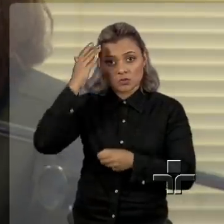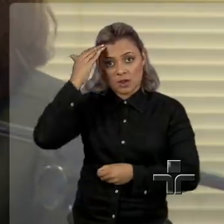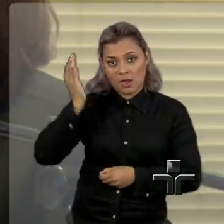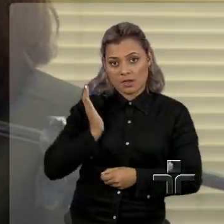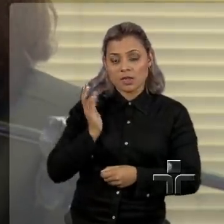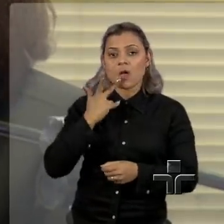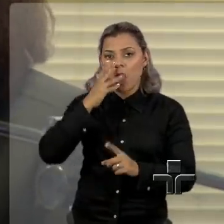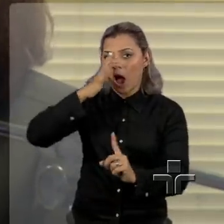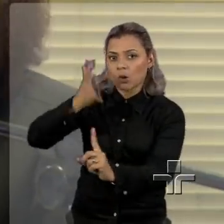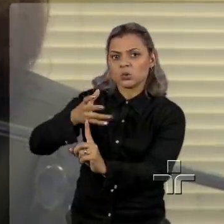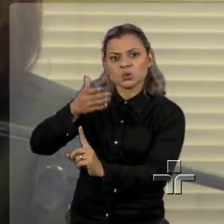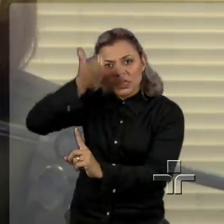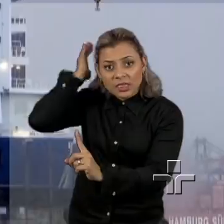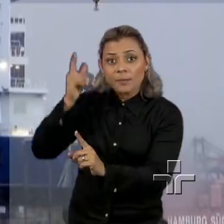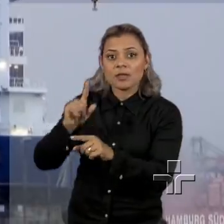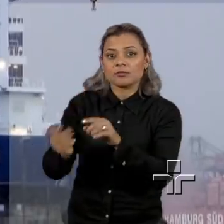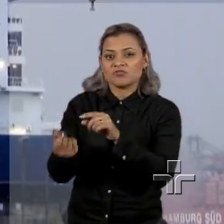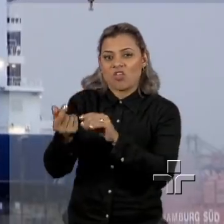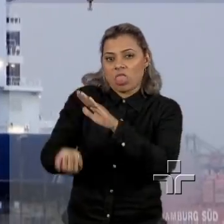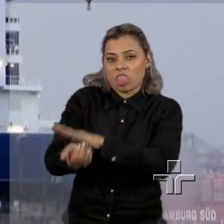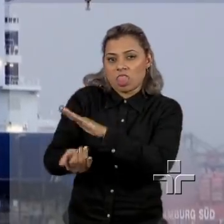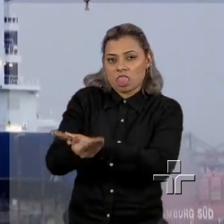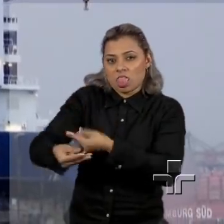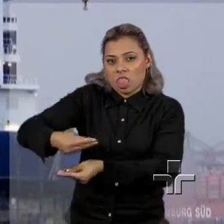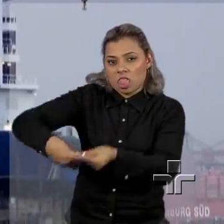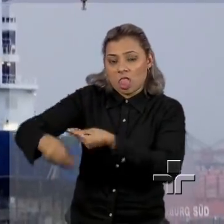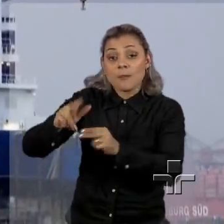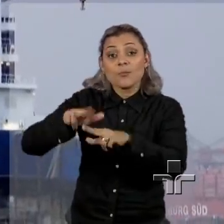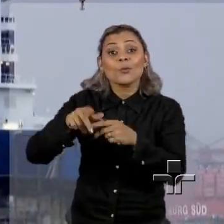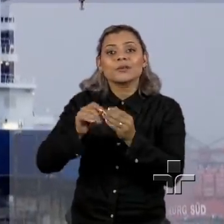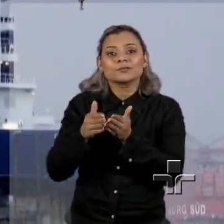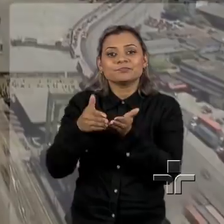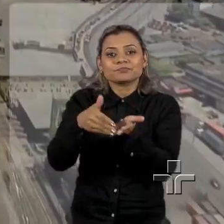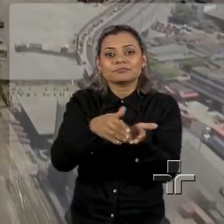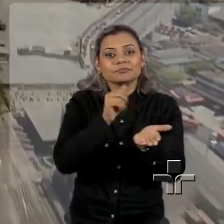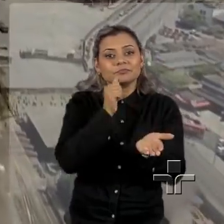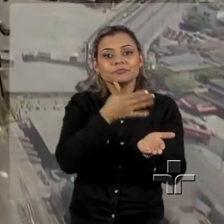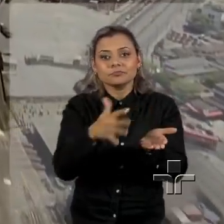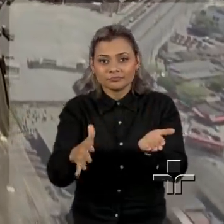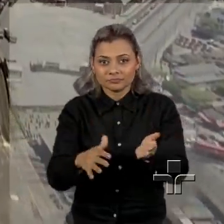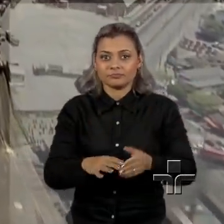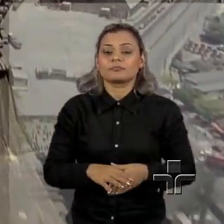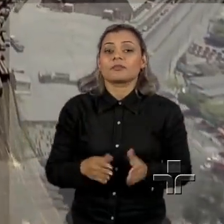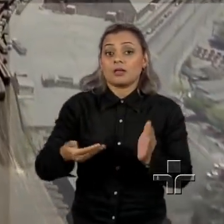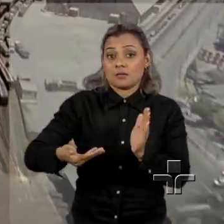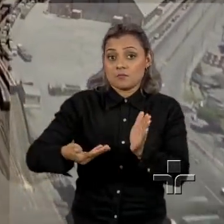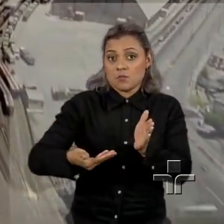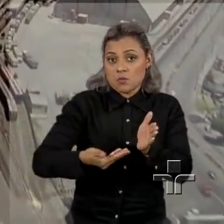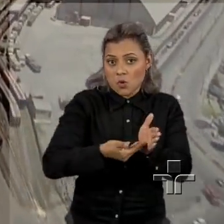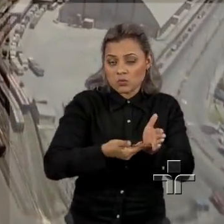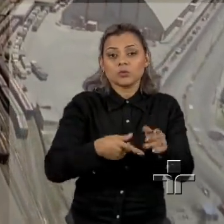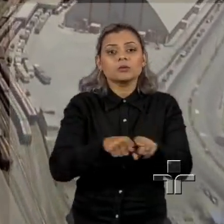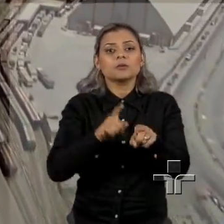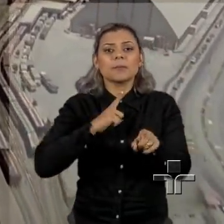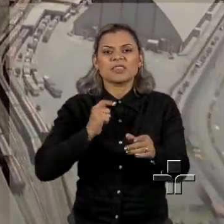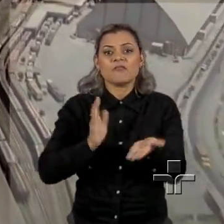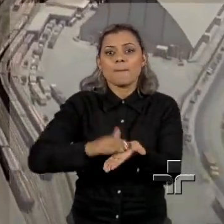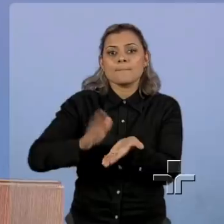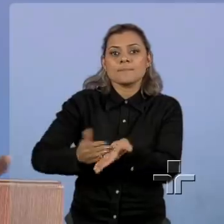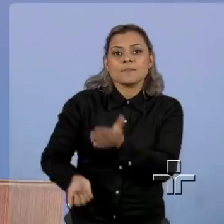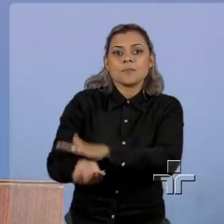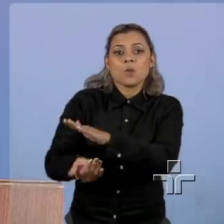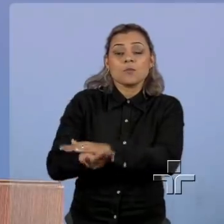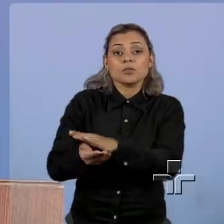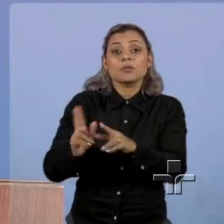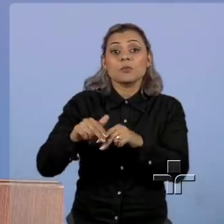corrupção passiva e lavagem de dinheiro no caso conhecido como Inquérito dos Portos. Michel Temer teria recebido propina para beneficiar empresas